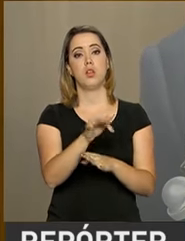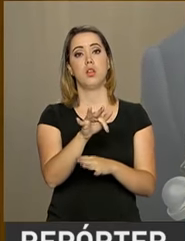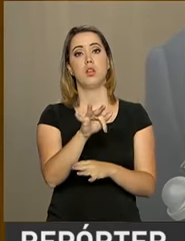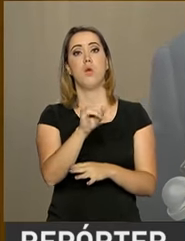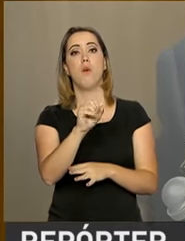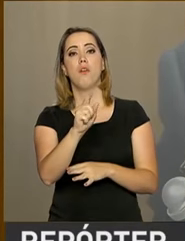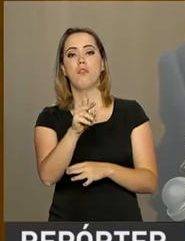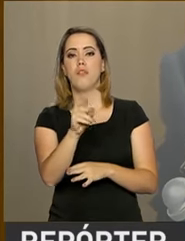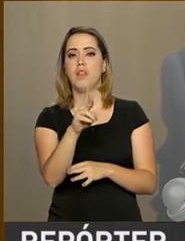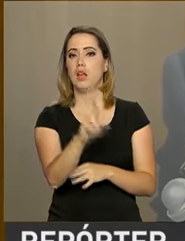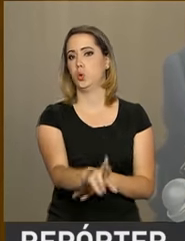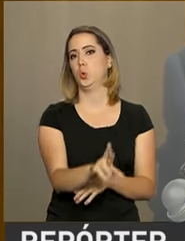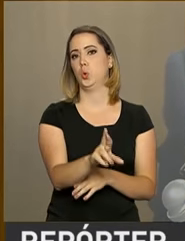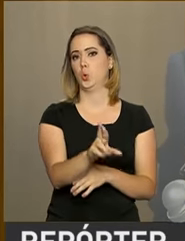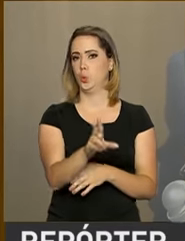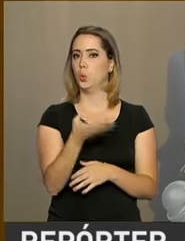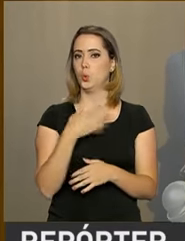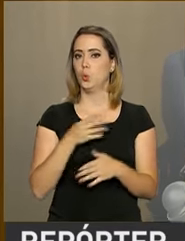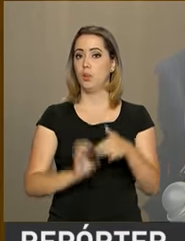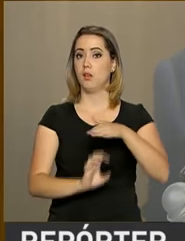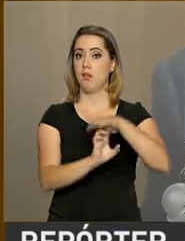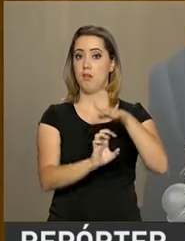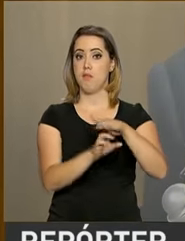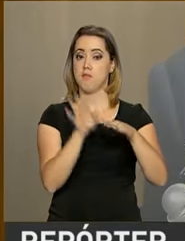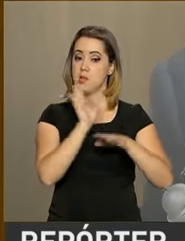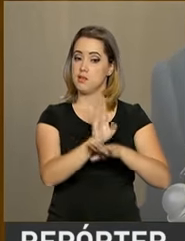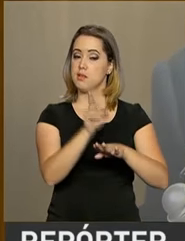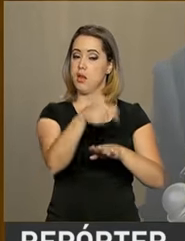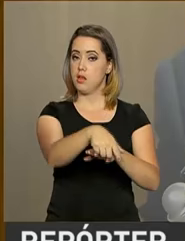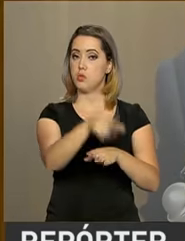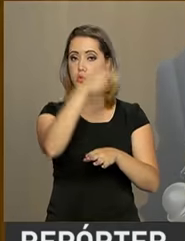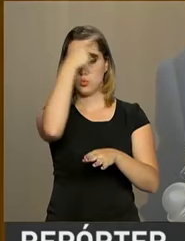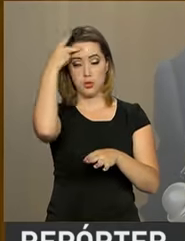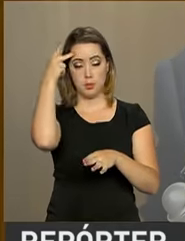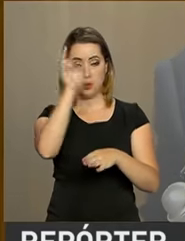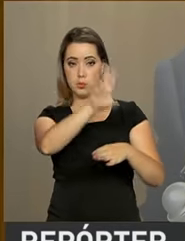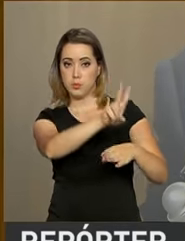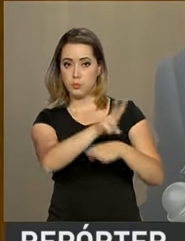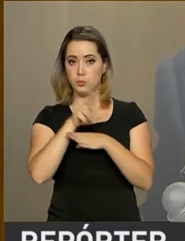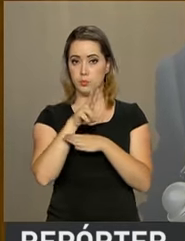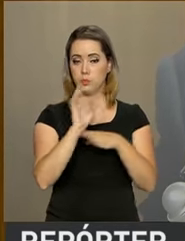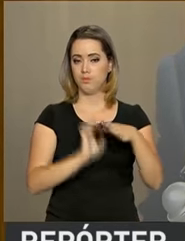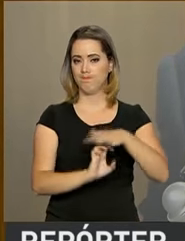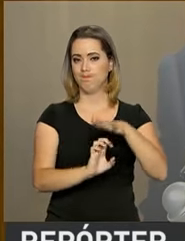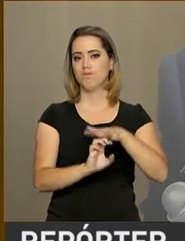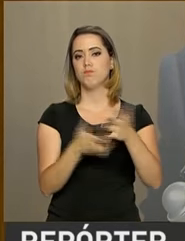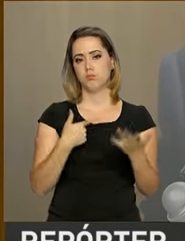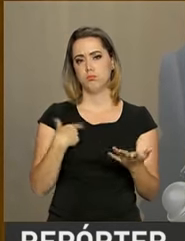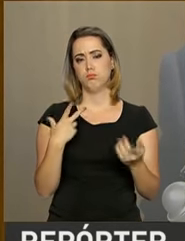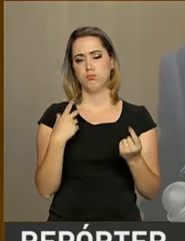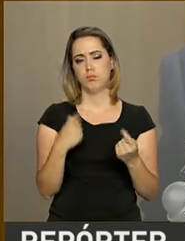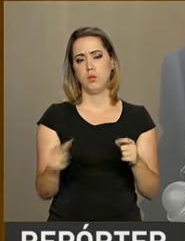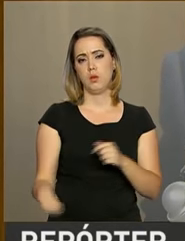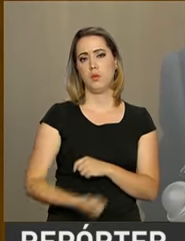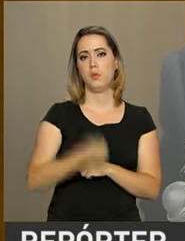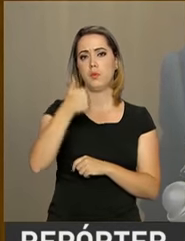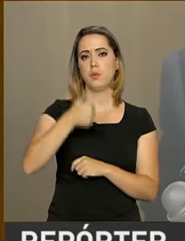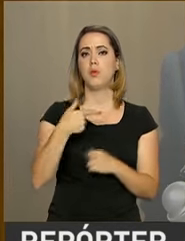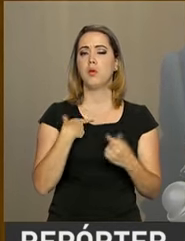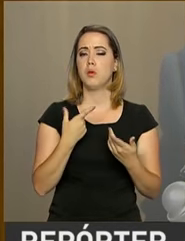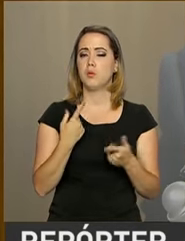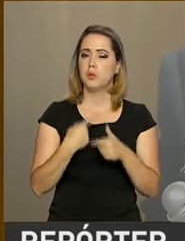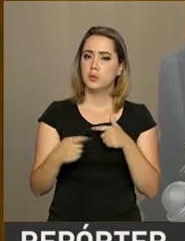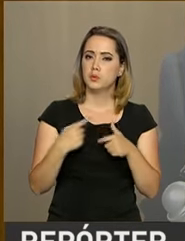sebrai ou seja o sebrai dá o aval pro projeto para que a empresa possa alcançar esse crédito e melhorar sua